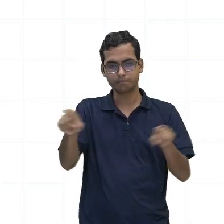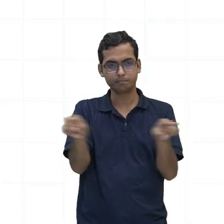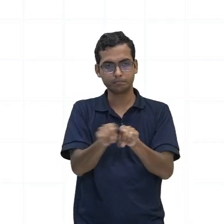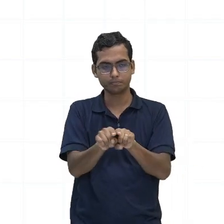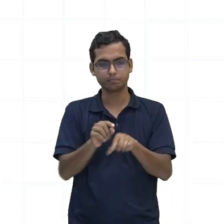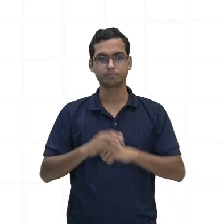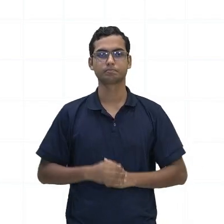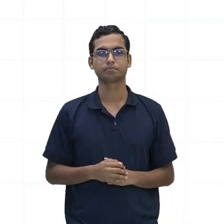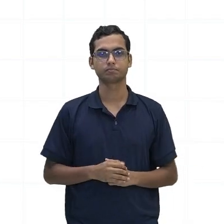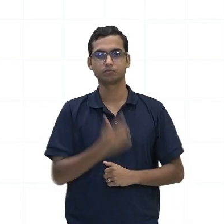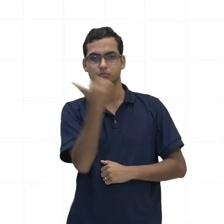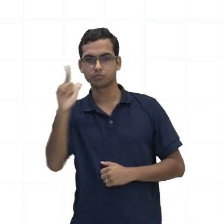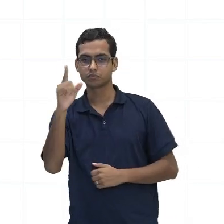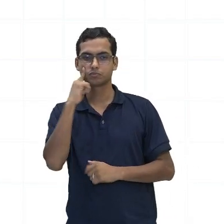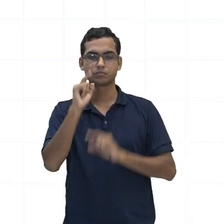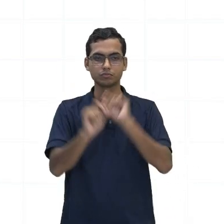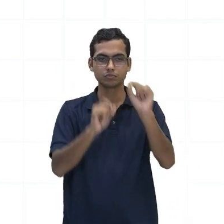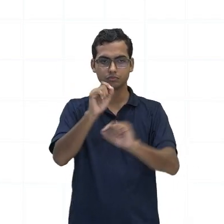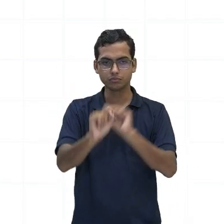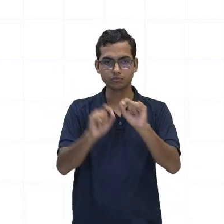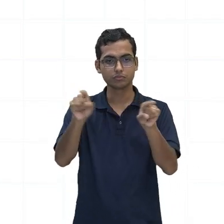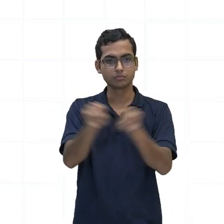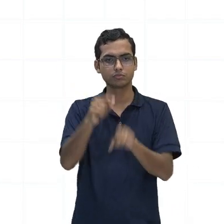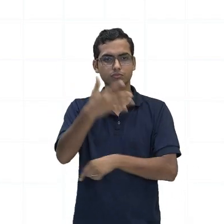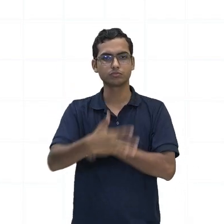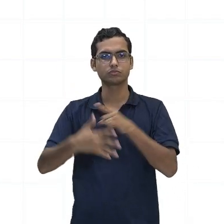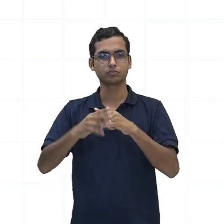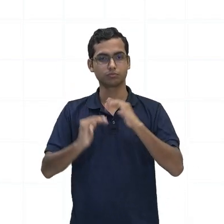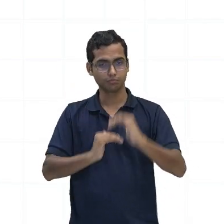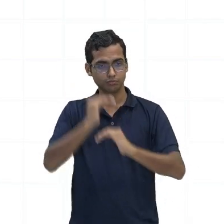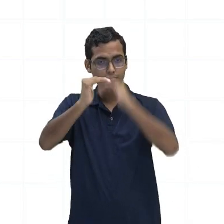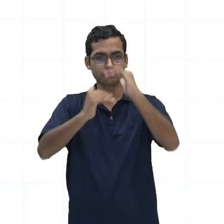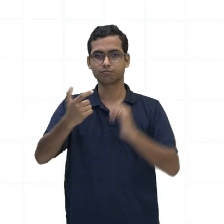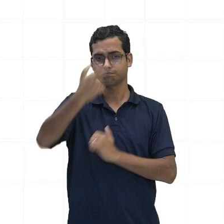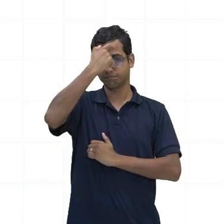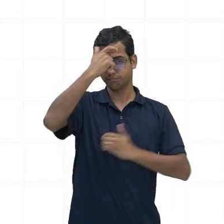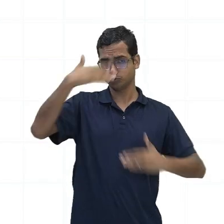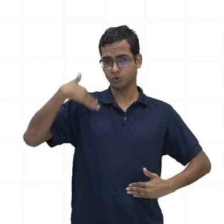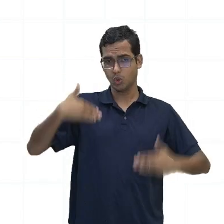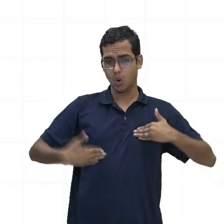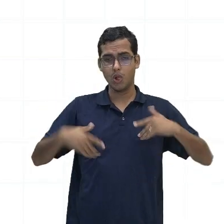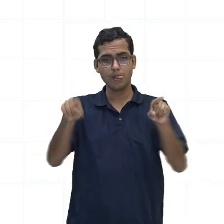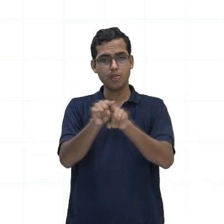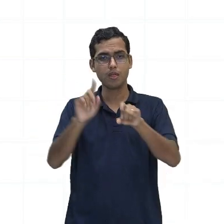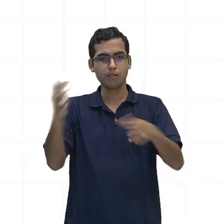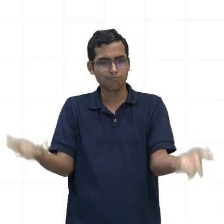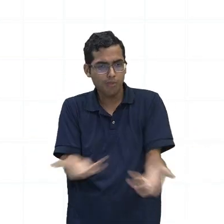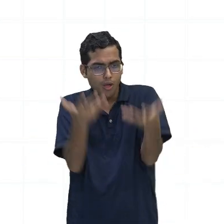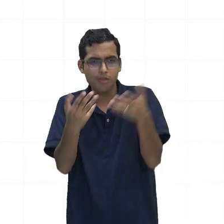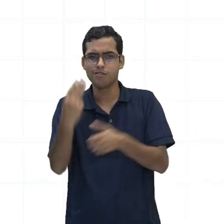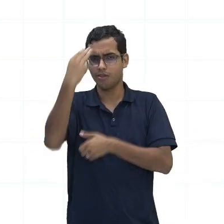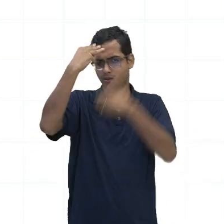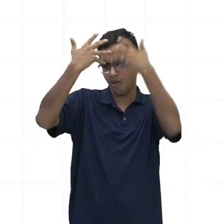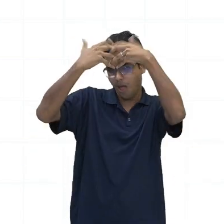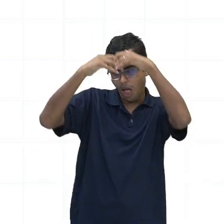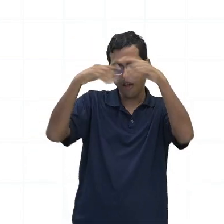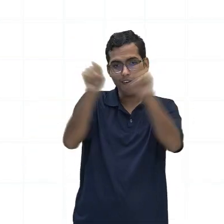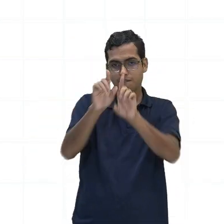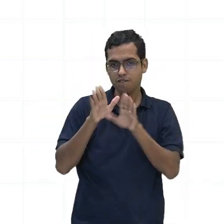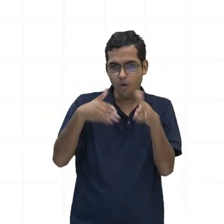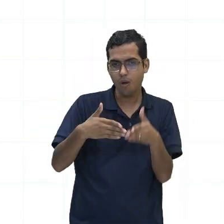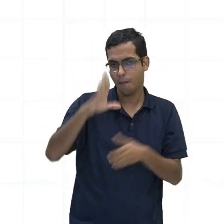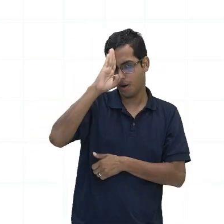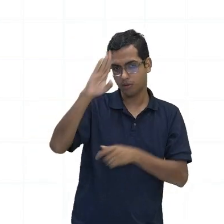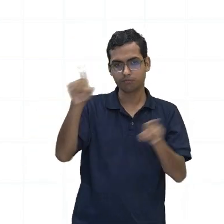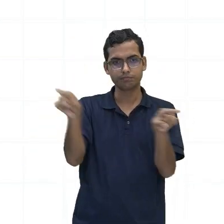consciência corporal, estimula o funcionamento da memória, da concentração e do foco, aumenta a autoestima e